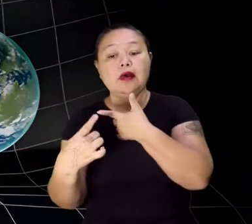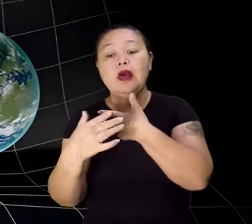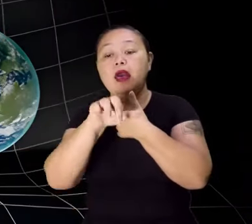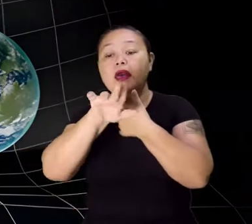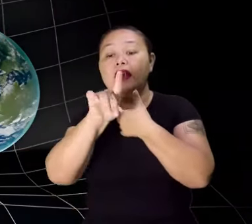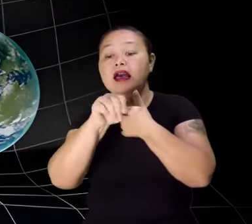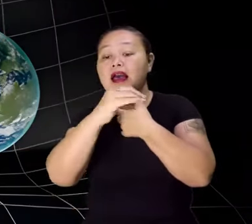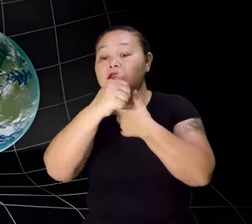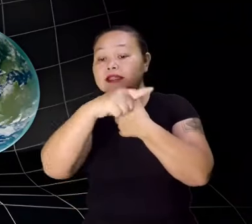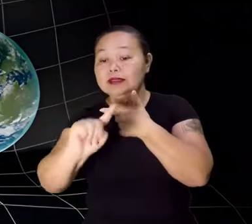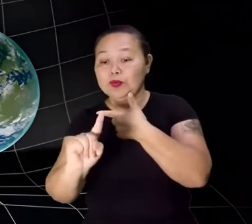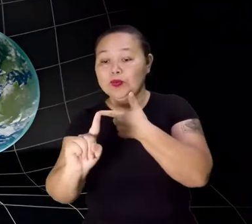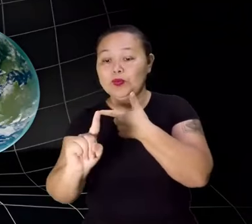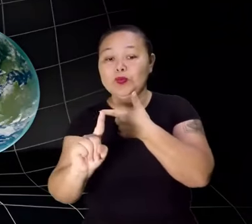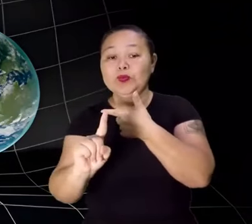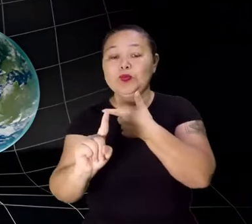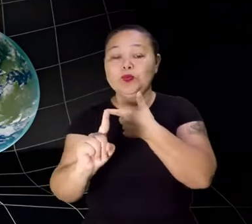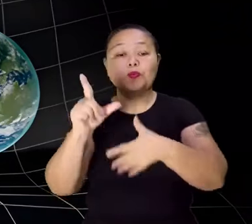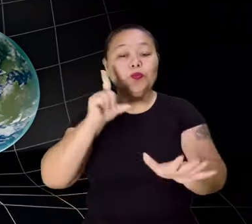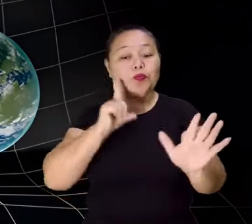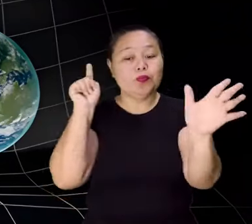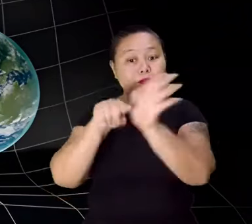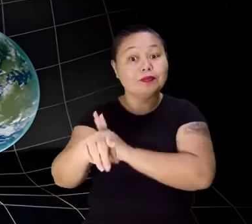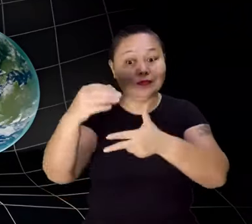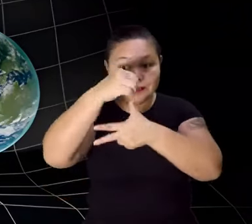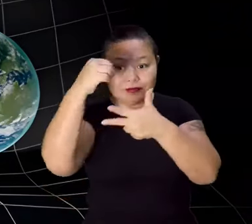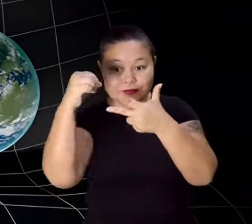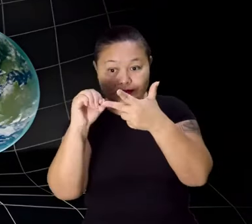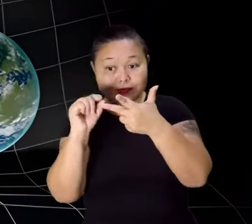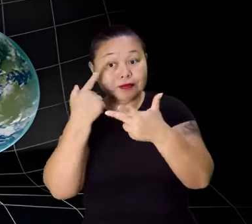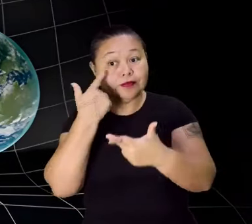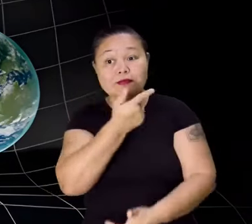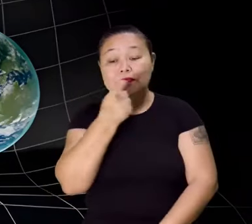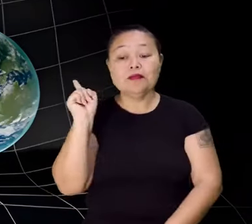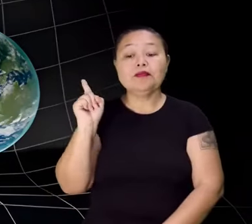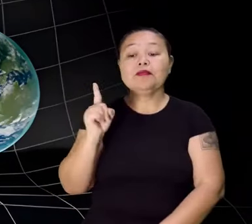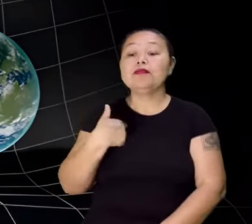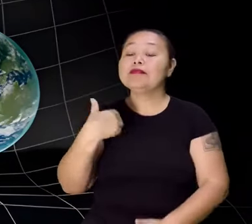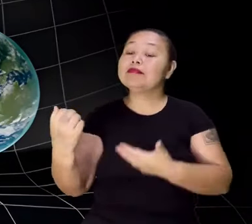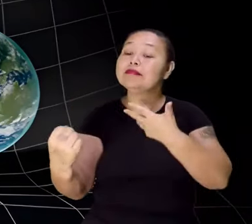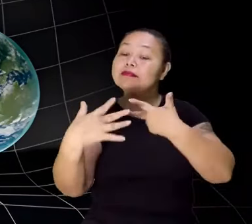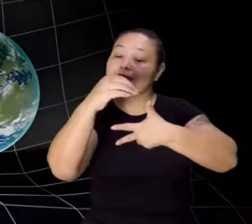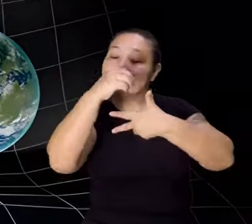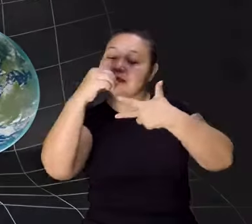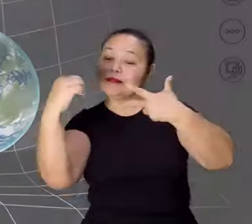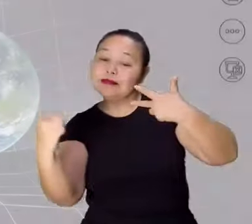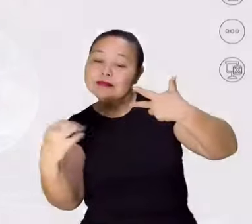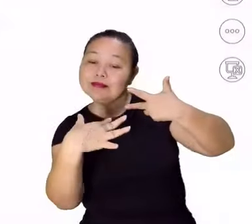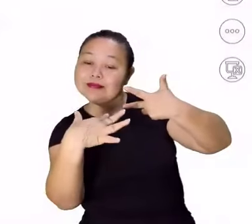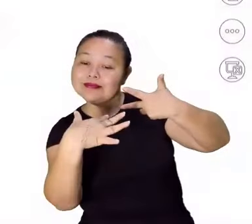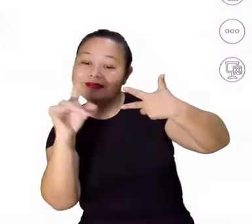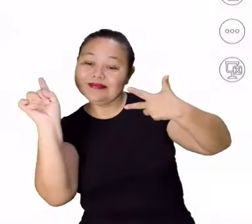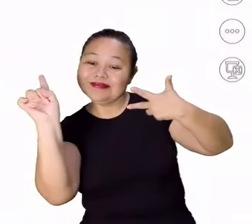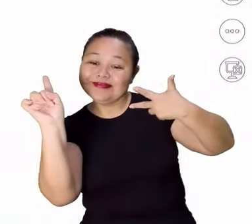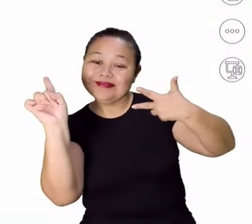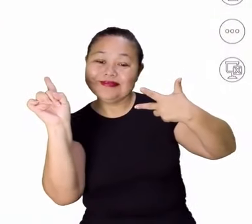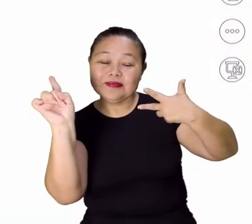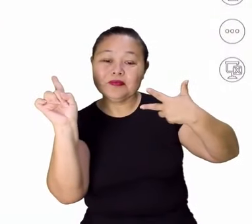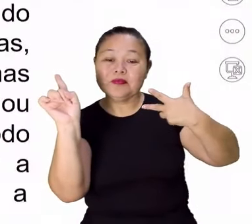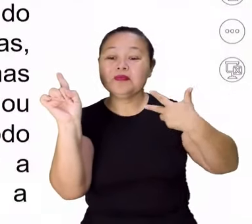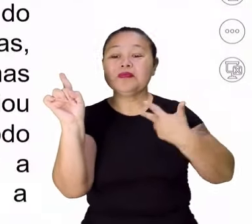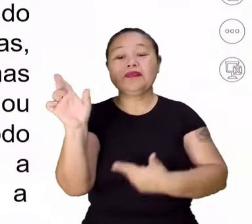Radiação. Radiação, então... E agora temos uma questão do Enem? Temos, olha só. Pessoal, se liga lá na nossa questão do Enem, nossa questão